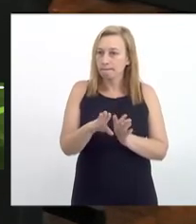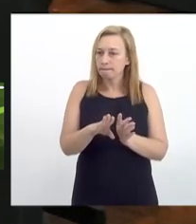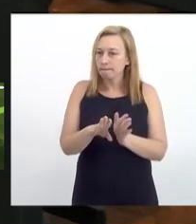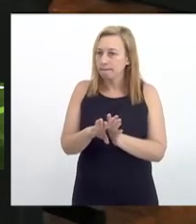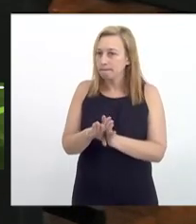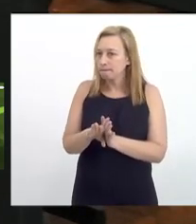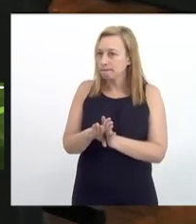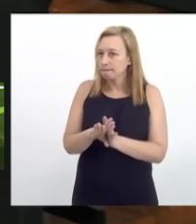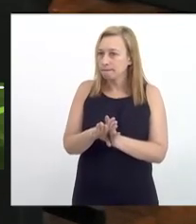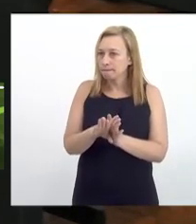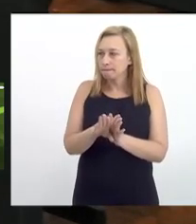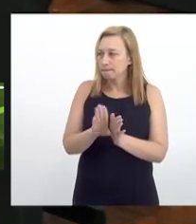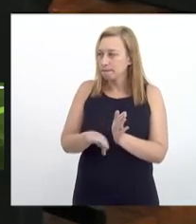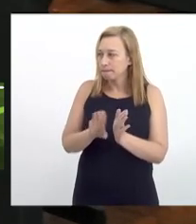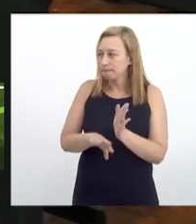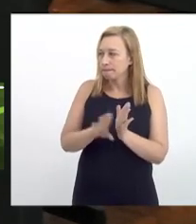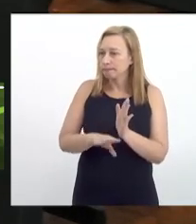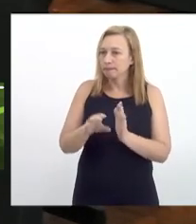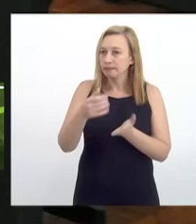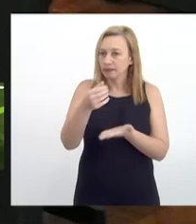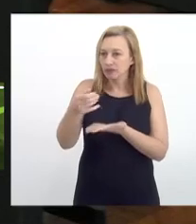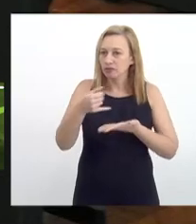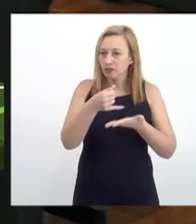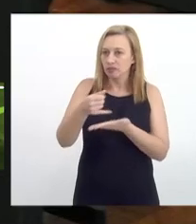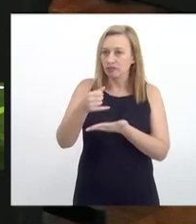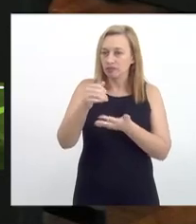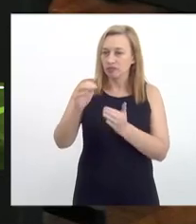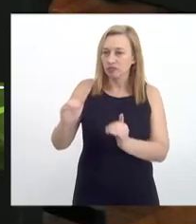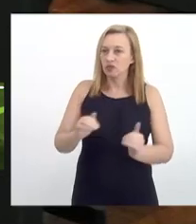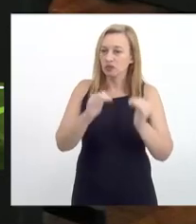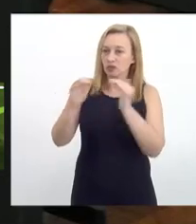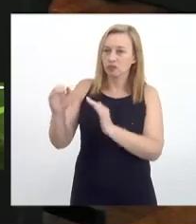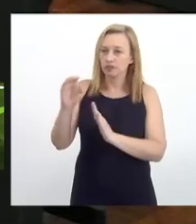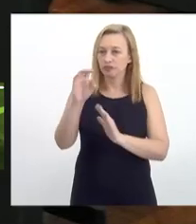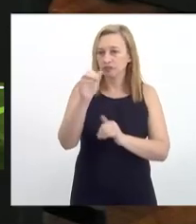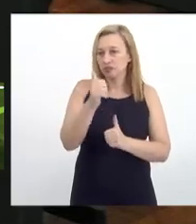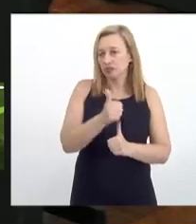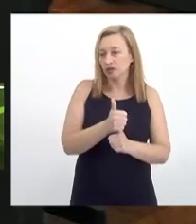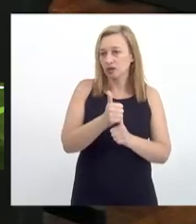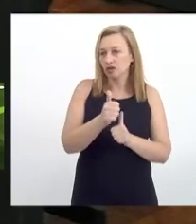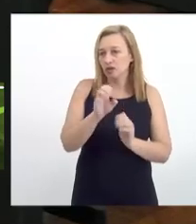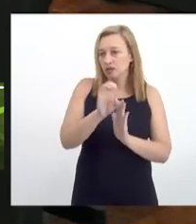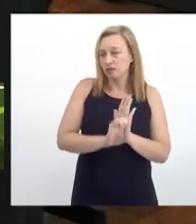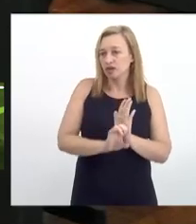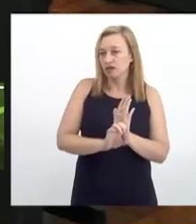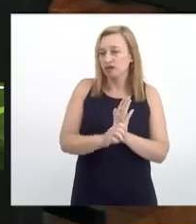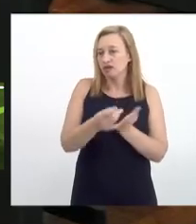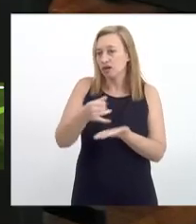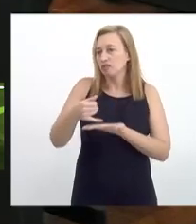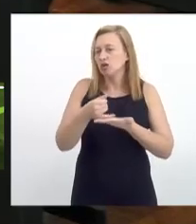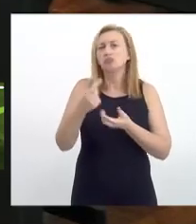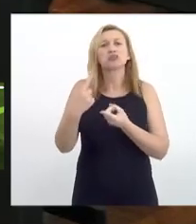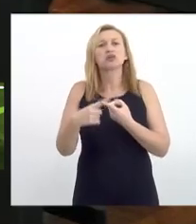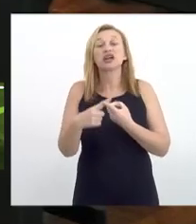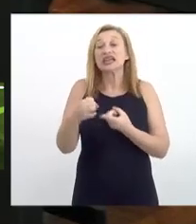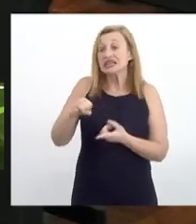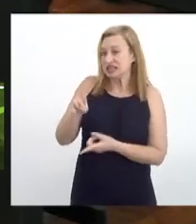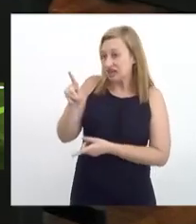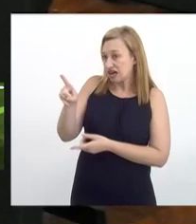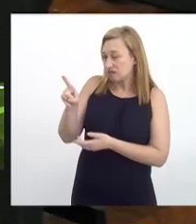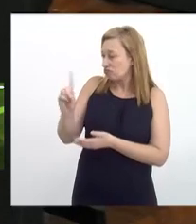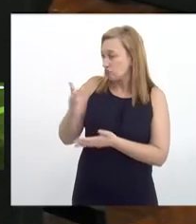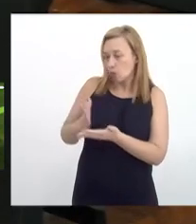por quê? Subemenda. Uma subemenda é uma emenda à despesa de capital. Por quê? Se lá não aprovar,